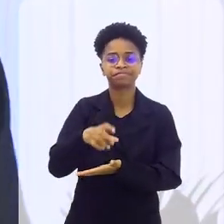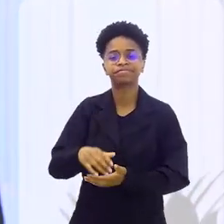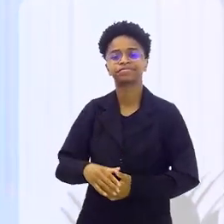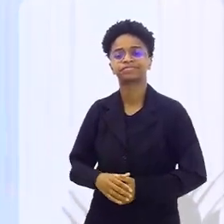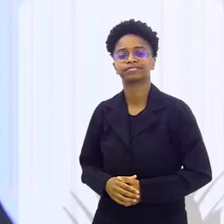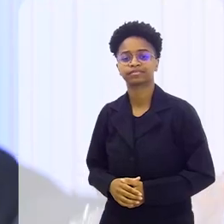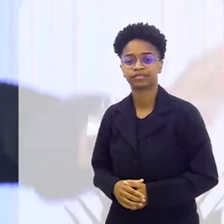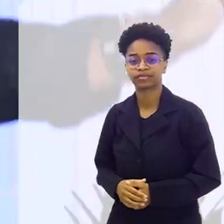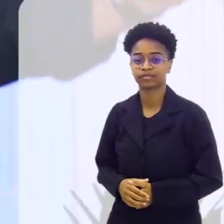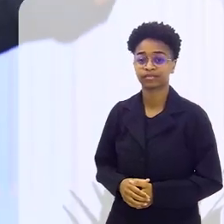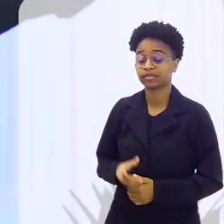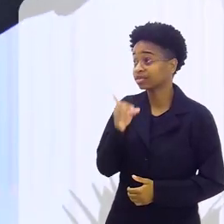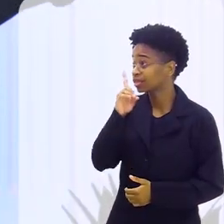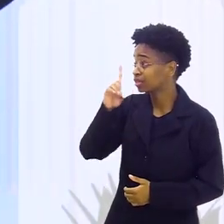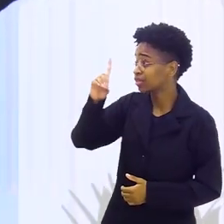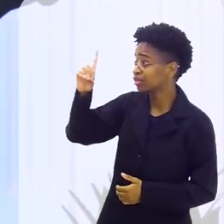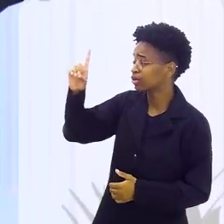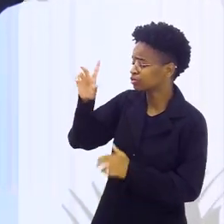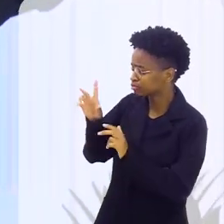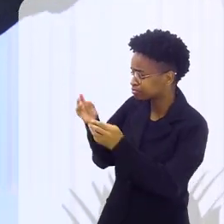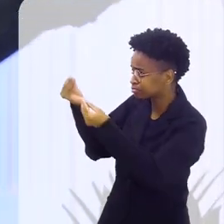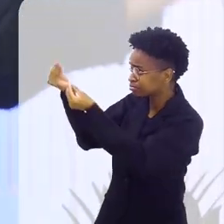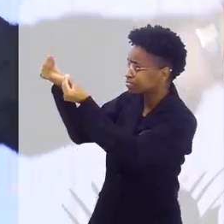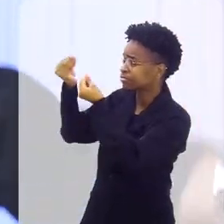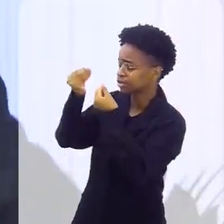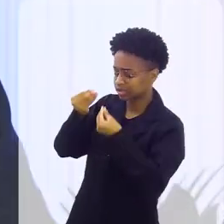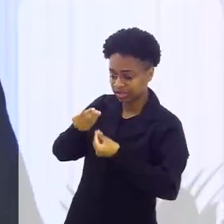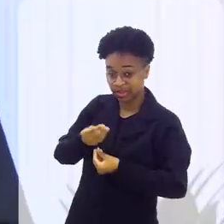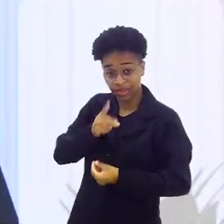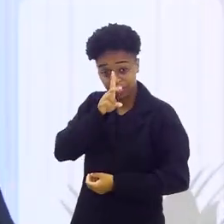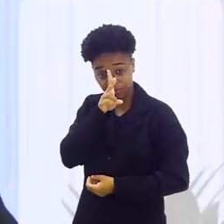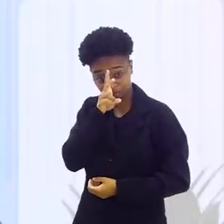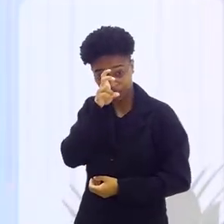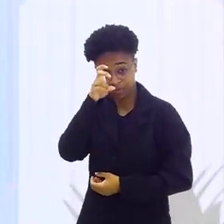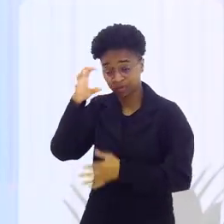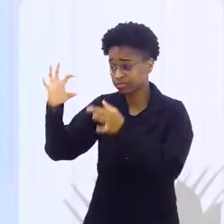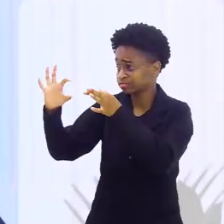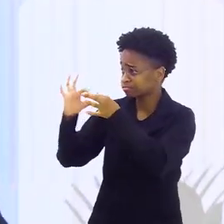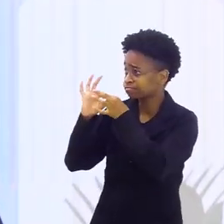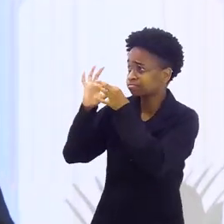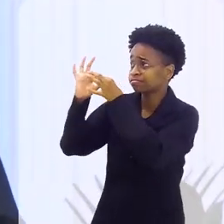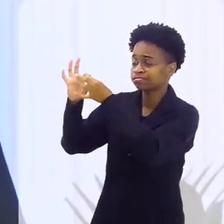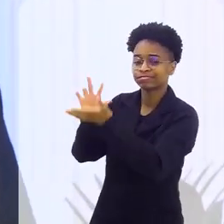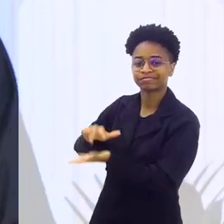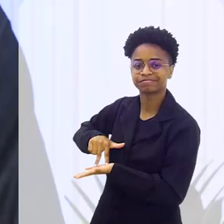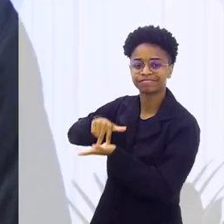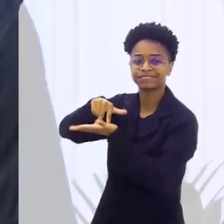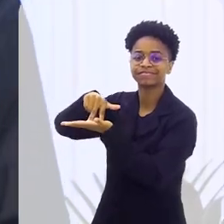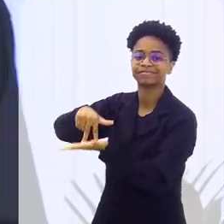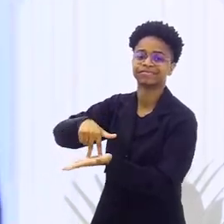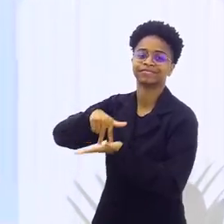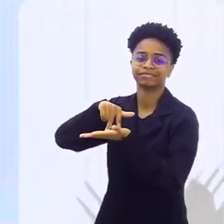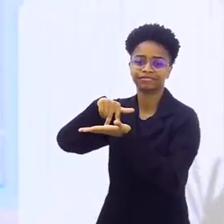inabalável. Por Ele sou mais forte e com Deus estarei de